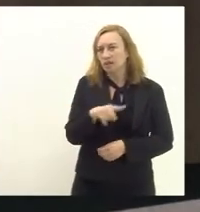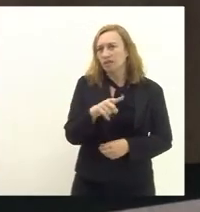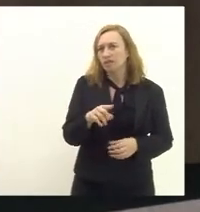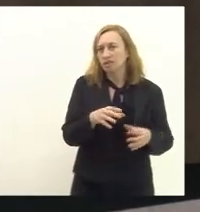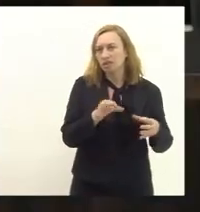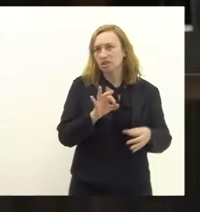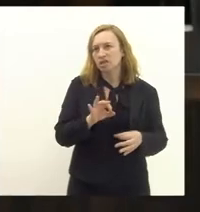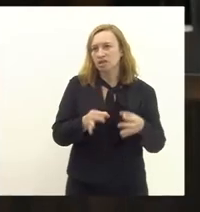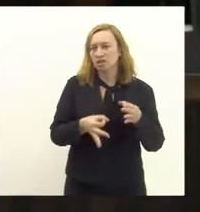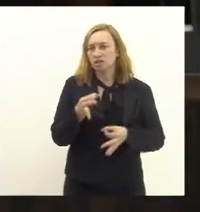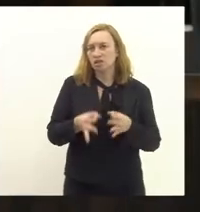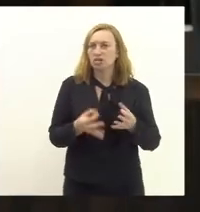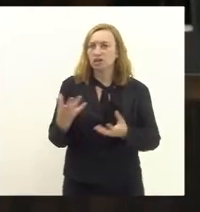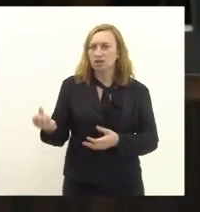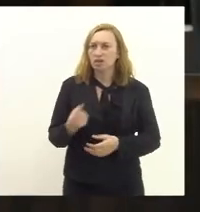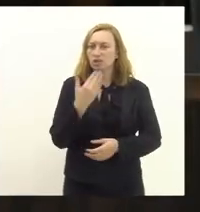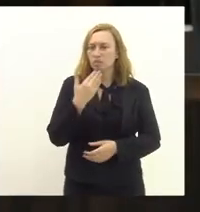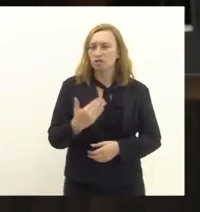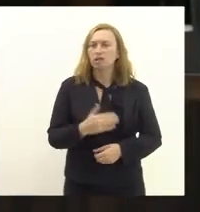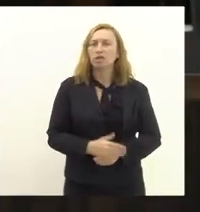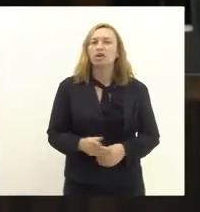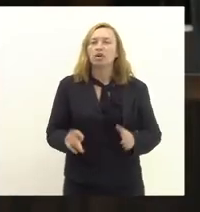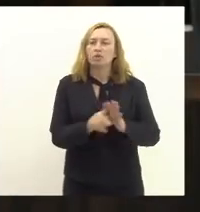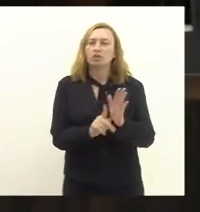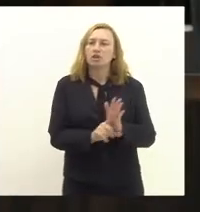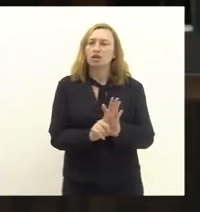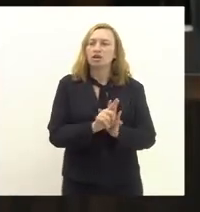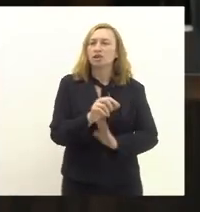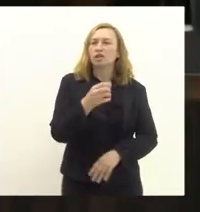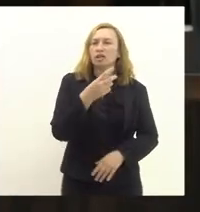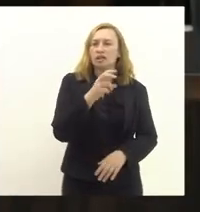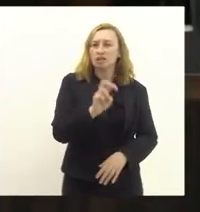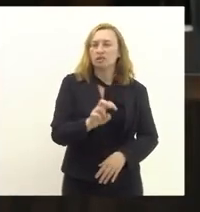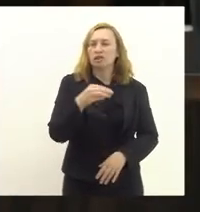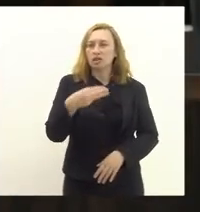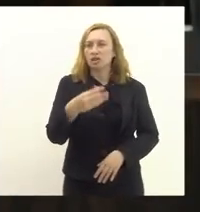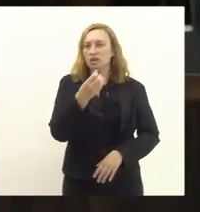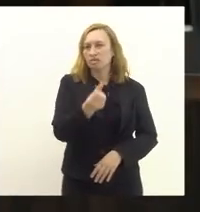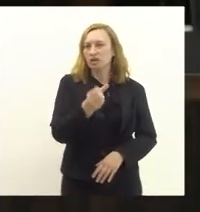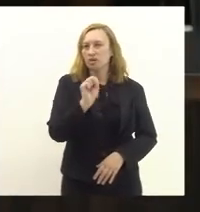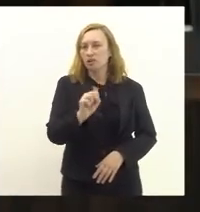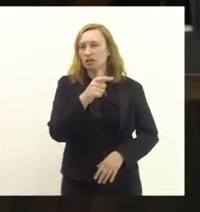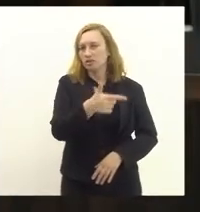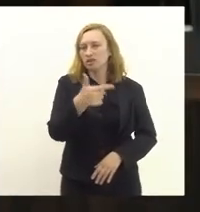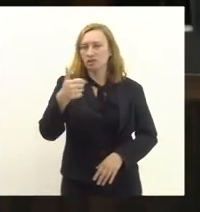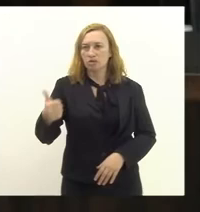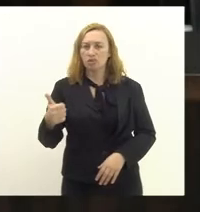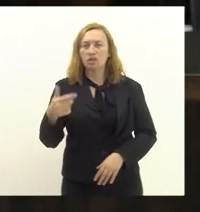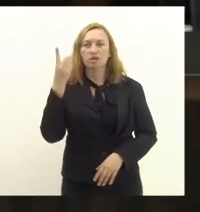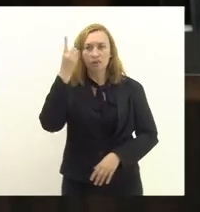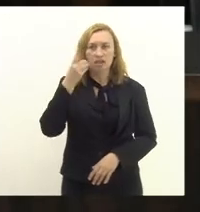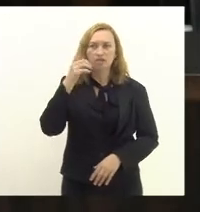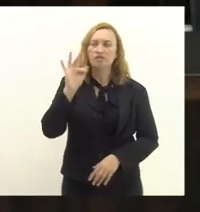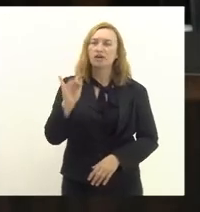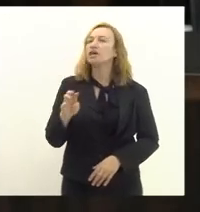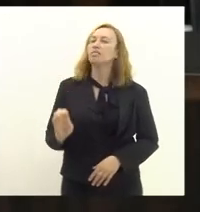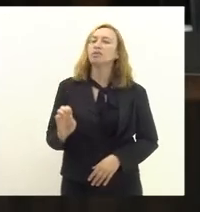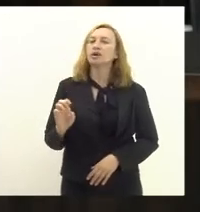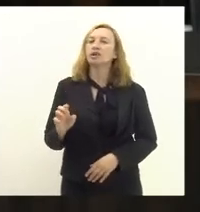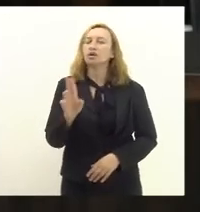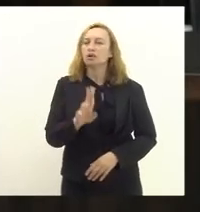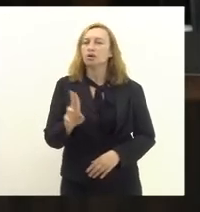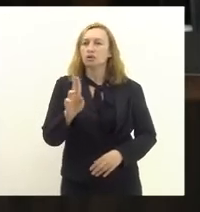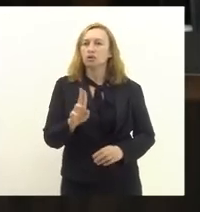juntos. Presidência, defere pedido de Vossa Excelência. Projeto de lei 5368, de 22, de autoria do deputado Felipe Soares. Declaro utilidade